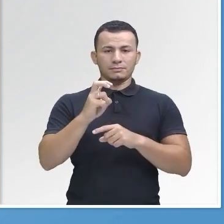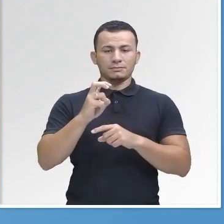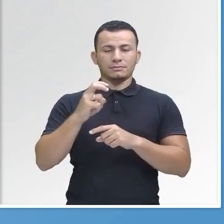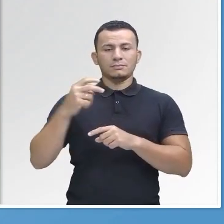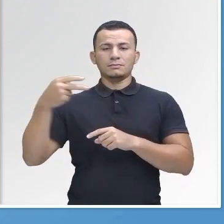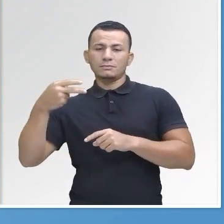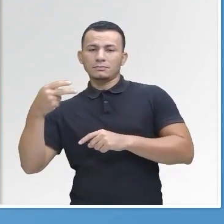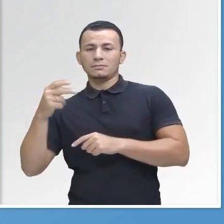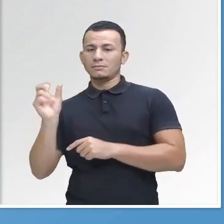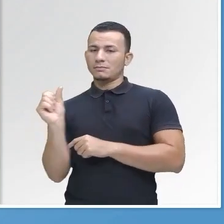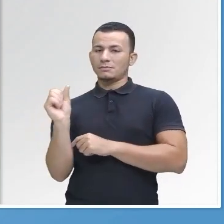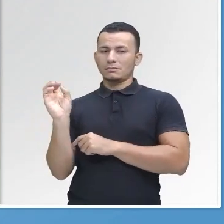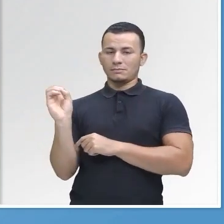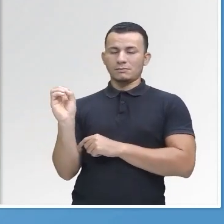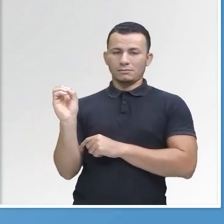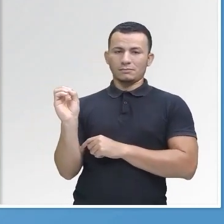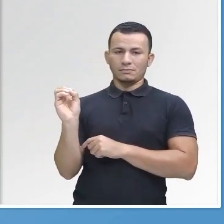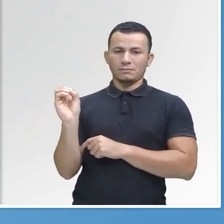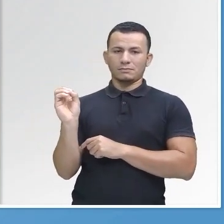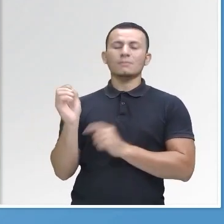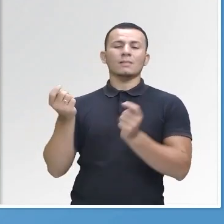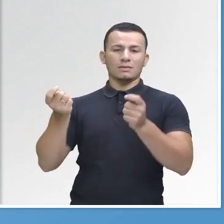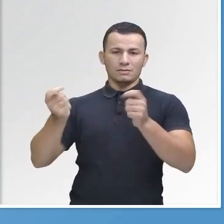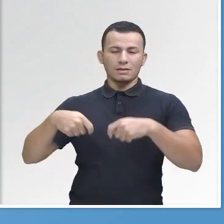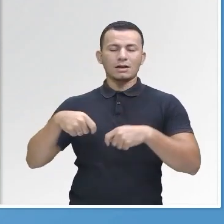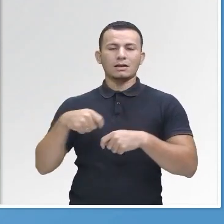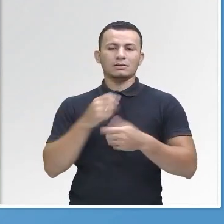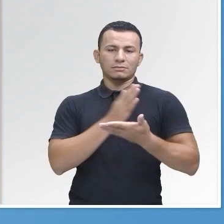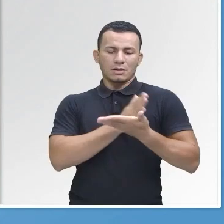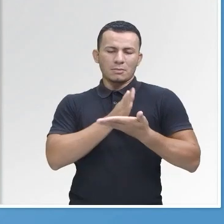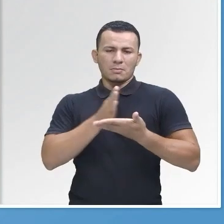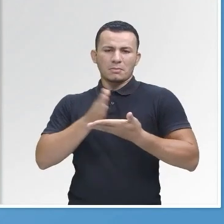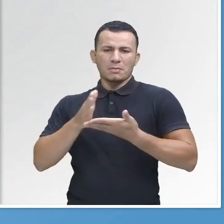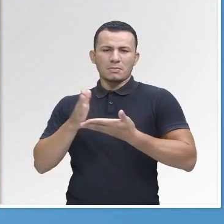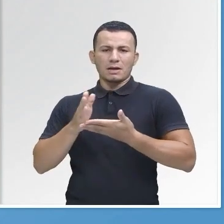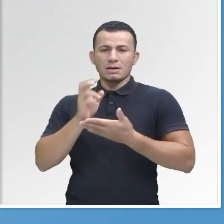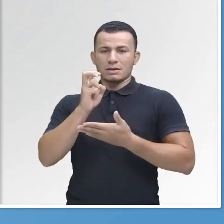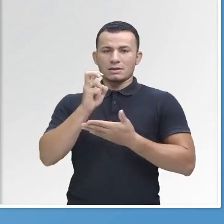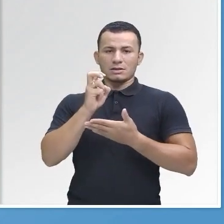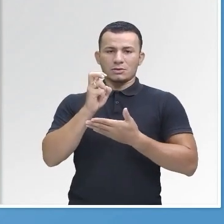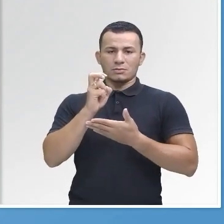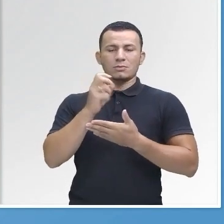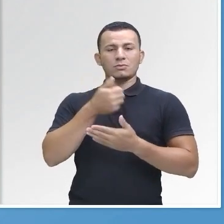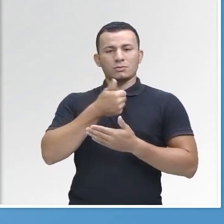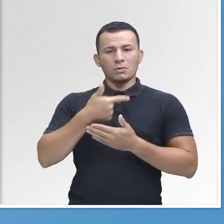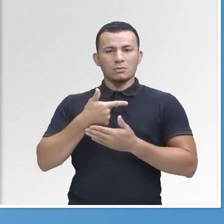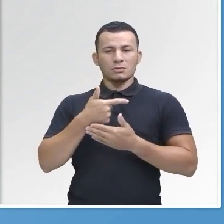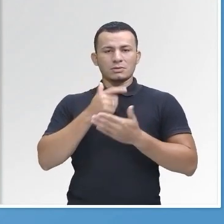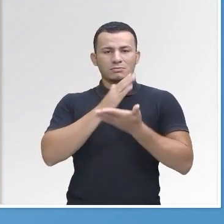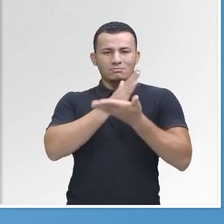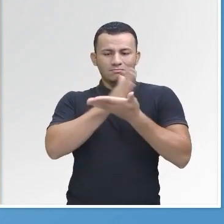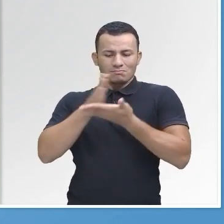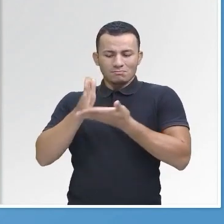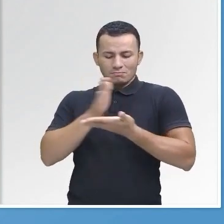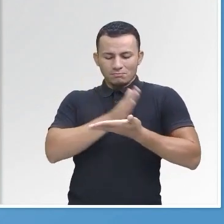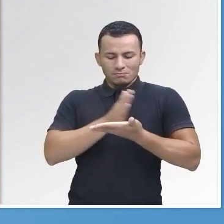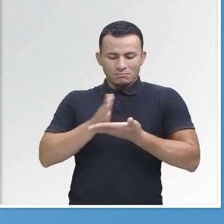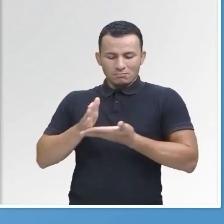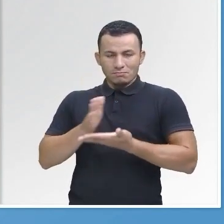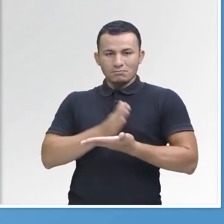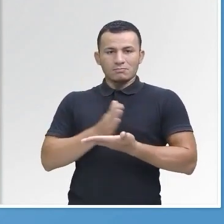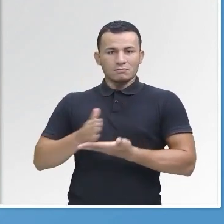Então, 60 eu posso dividir em 5 partes de 12. Como ele gastou R$12